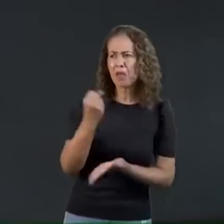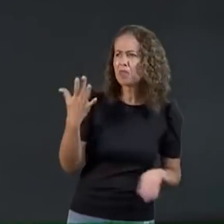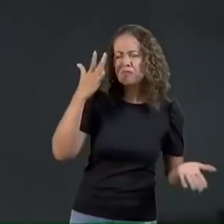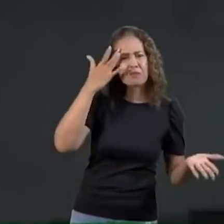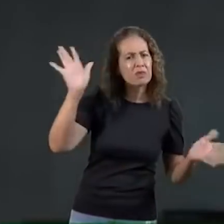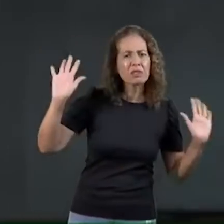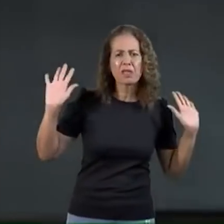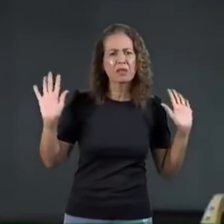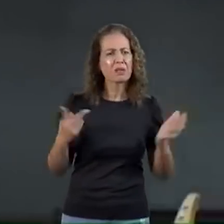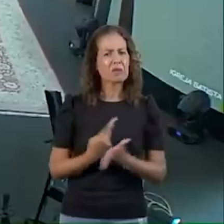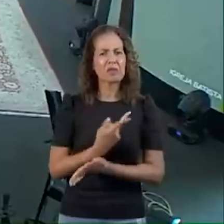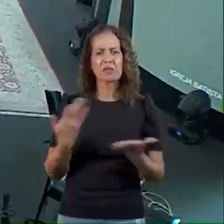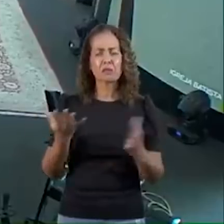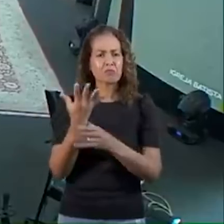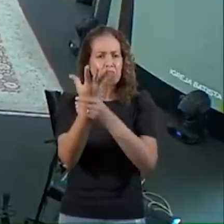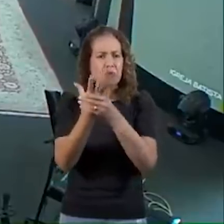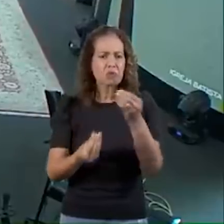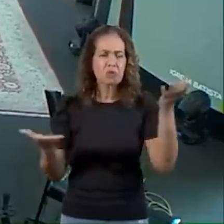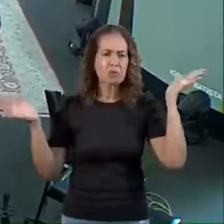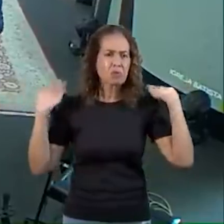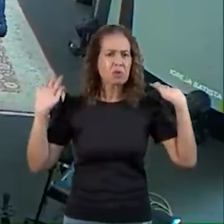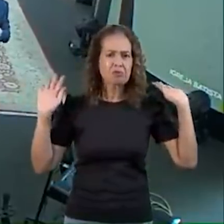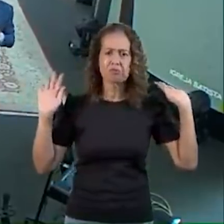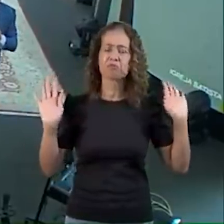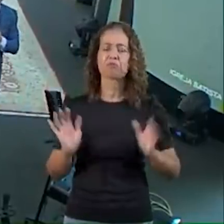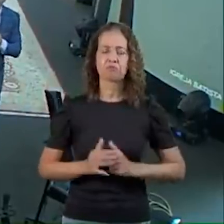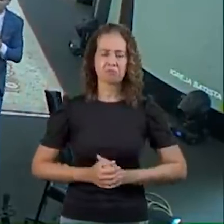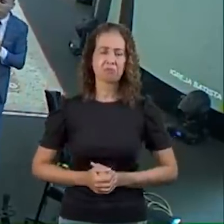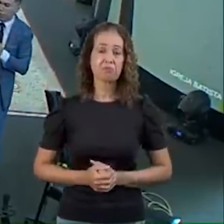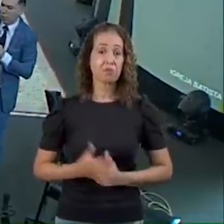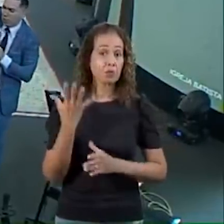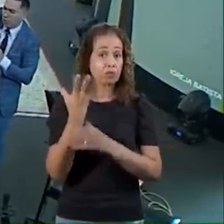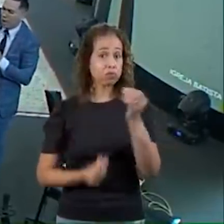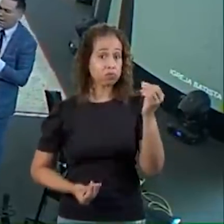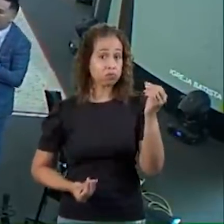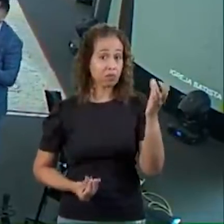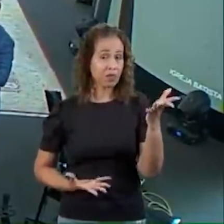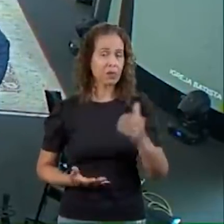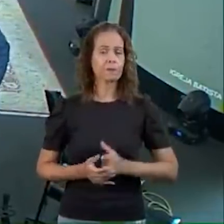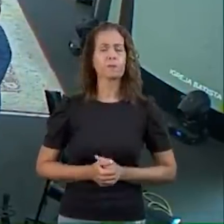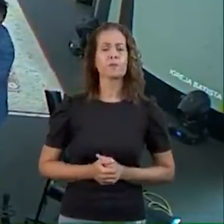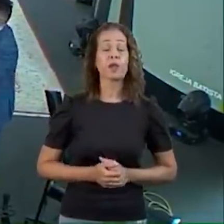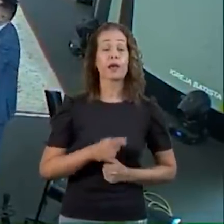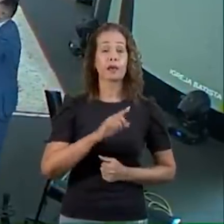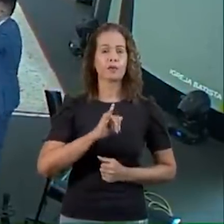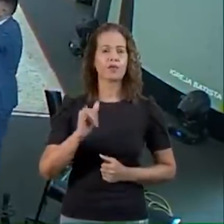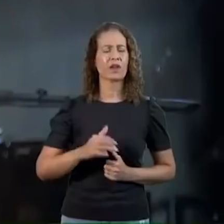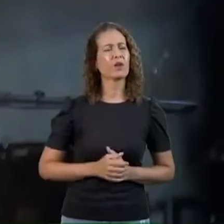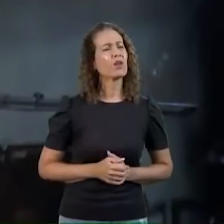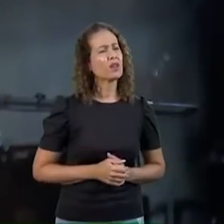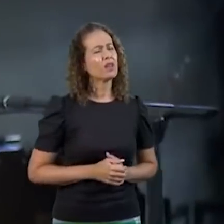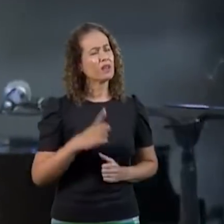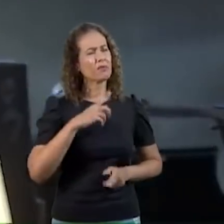arrebatamento. Não sei para onde eles foram, se é para o céu da boca da onça, mas sumiu. Sumiu. Aí ele me falou, e veio um